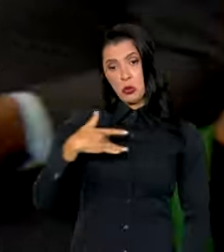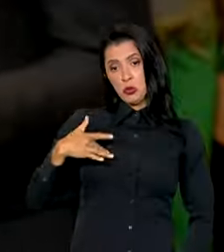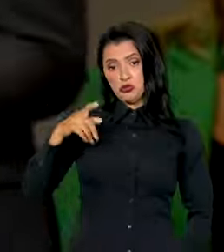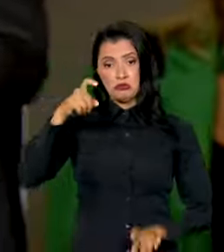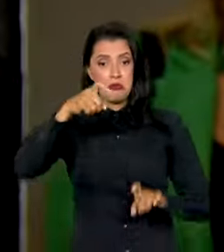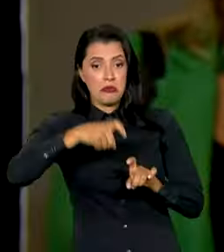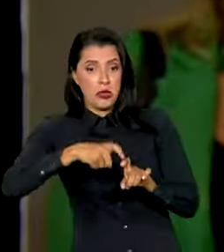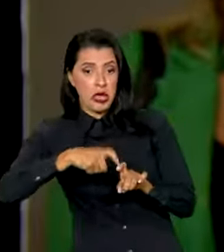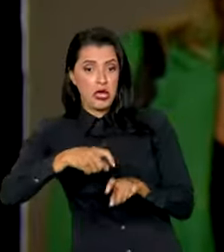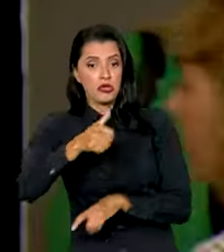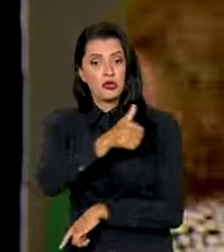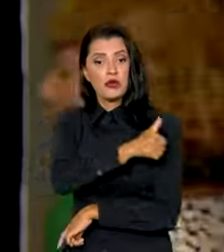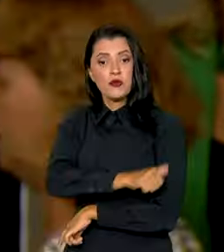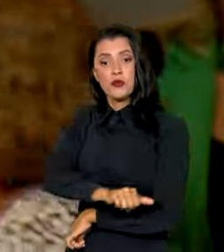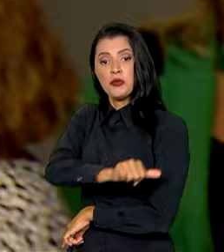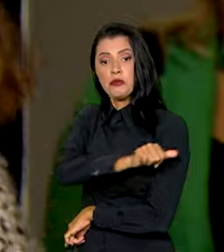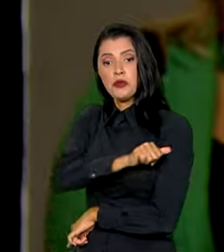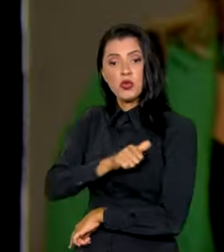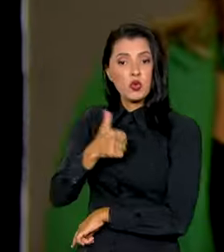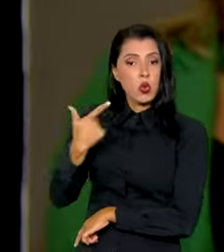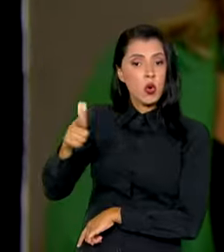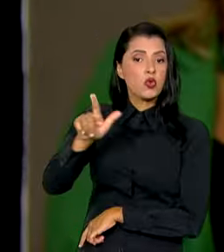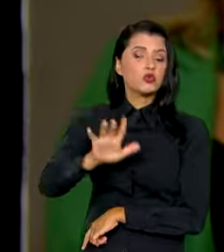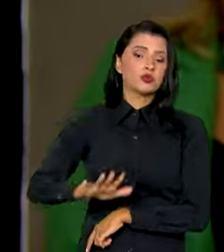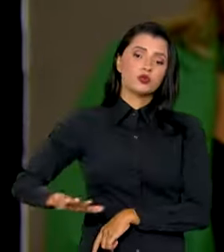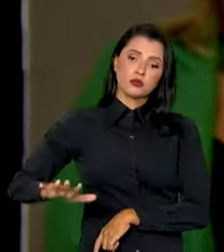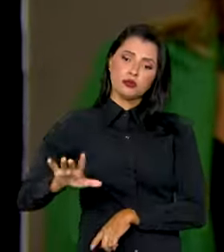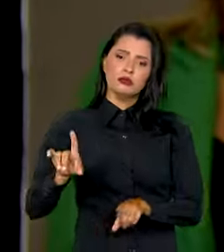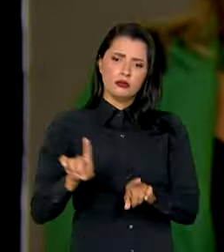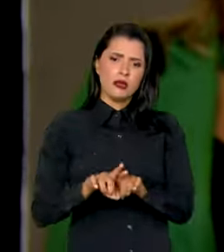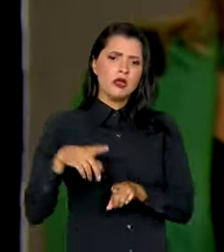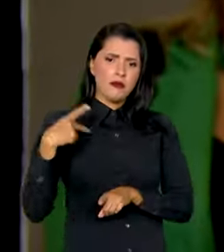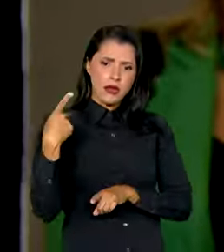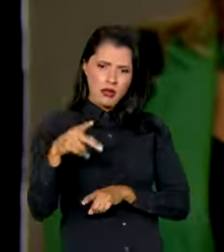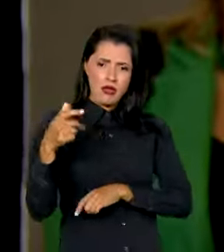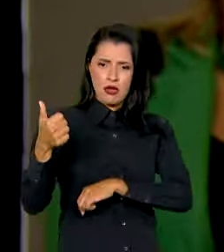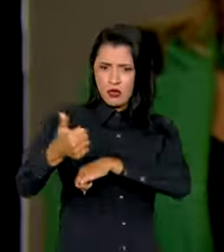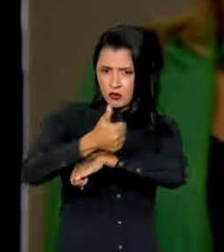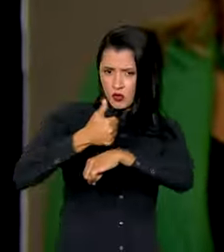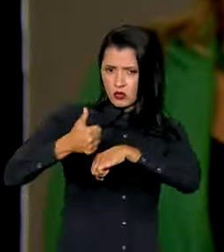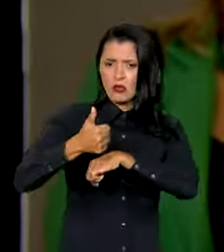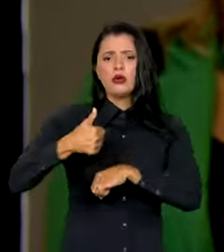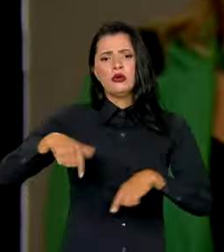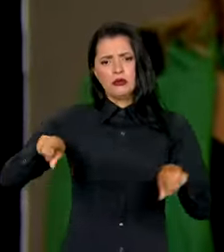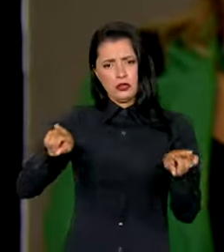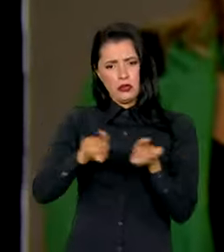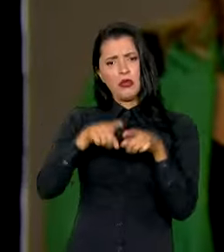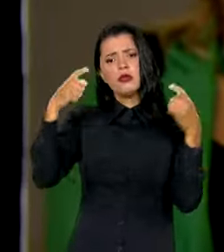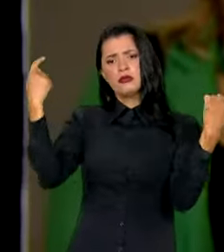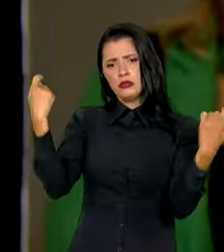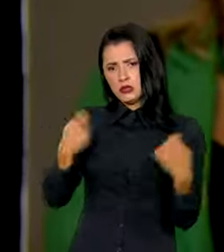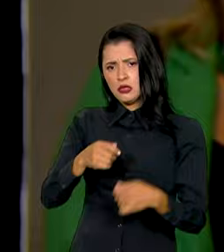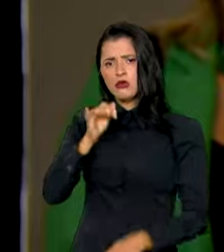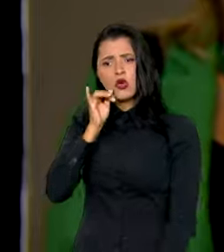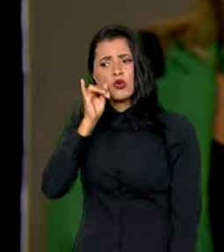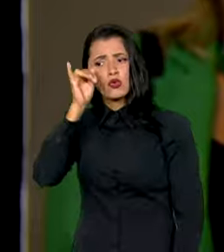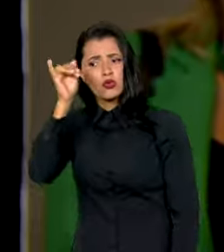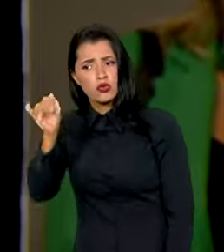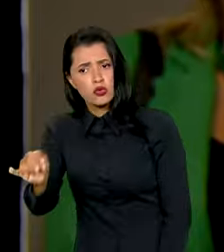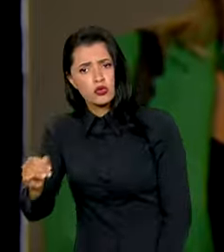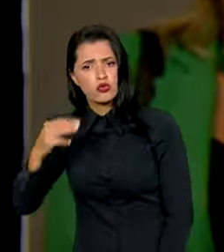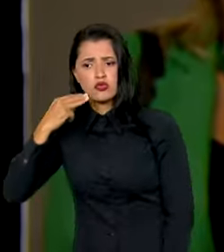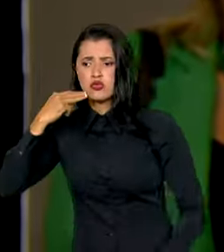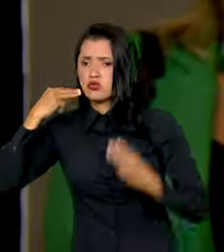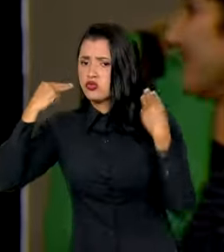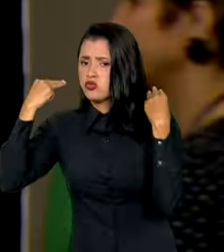médico, seja enfermeiro, seja outro profissional. E para esses profissionais, nós também temos que dirigir a mensagem, que muitos